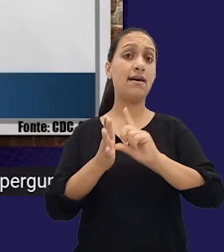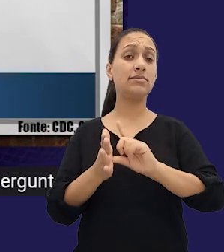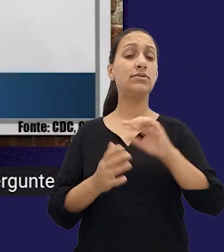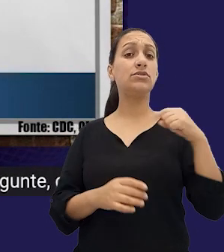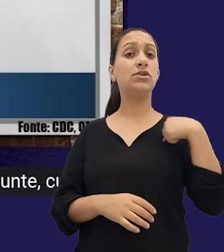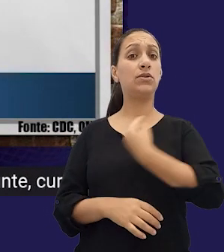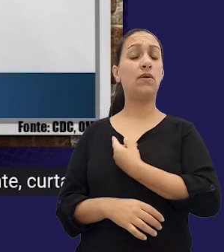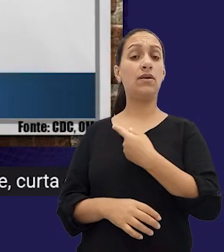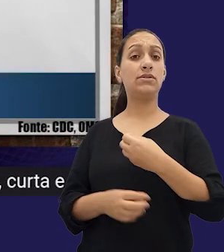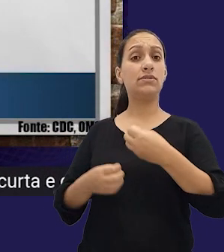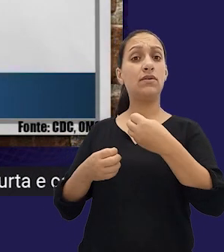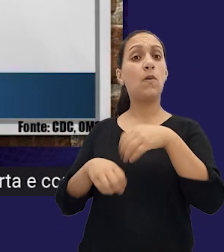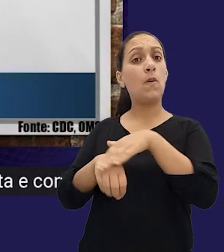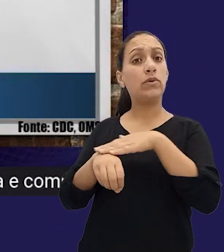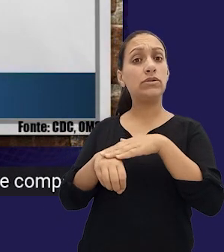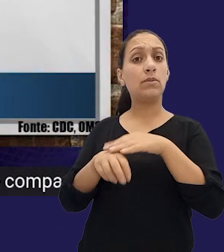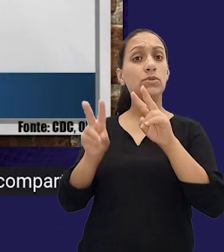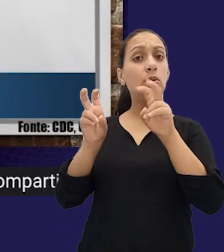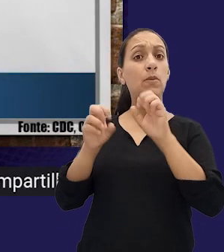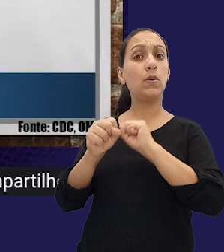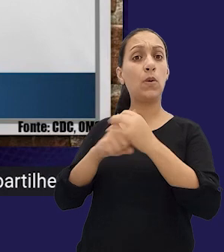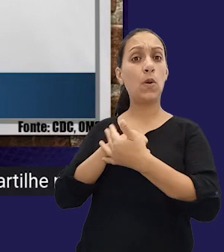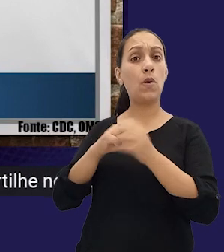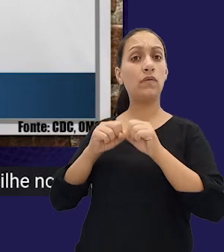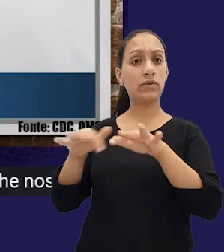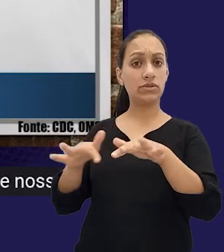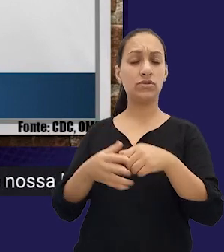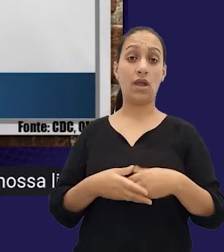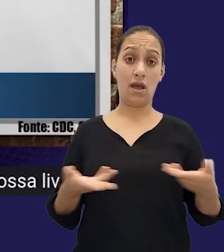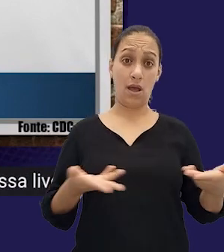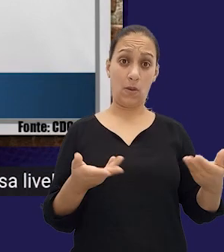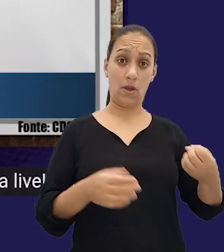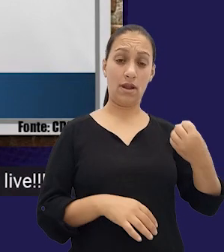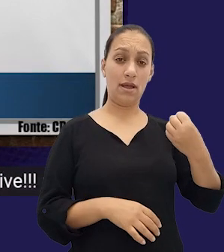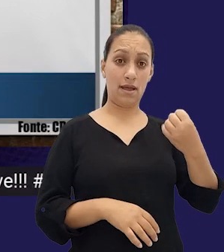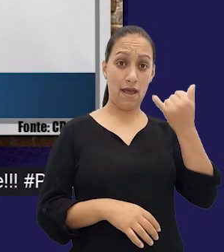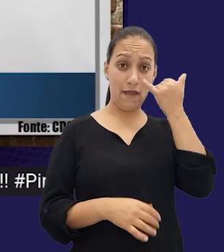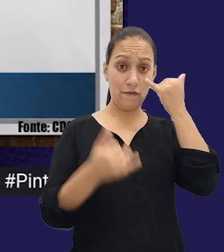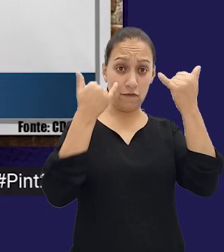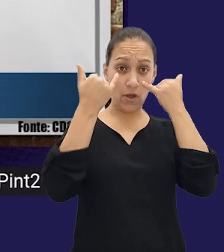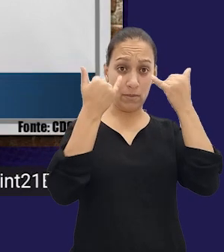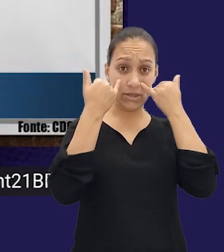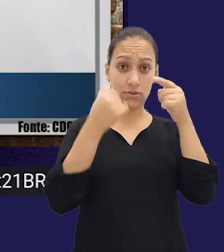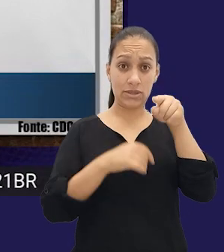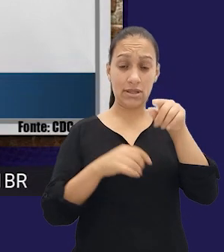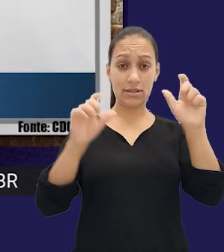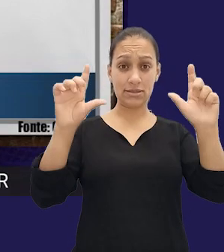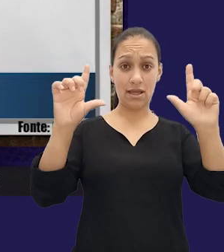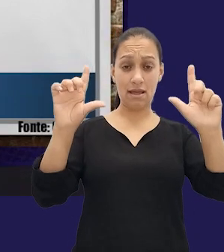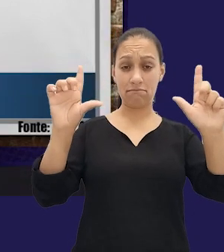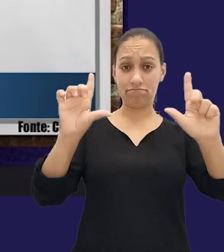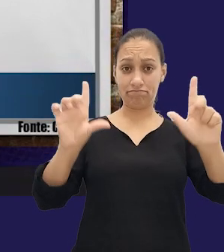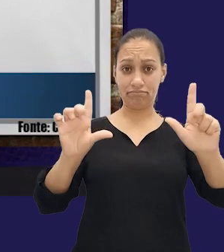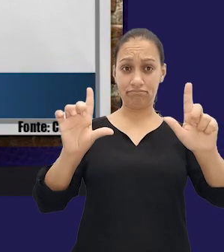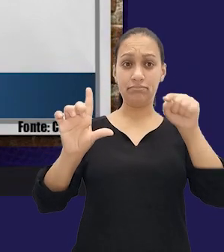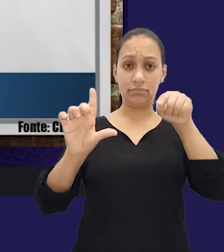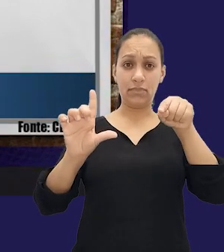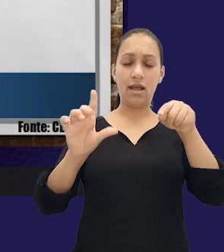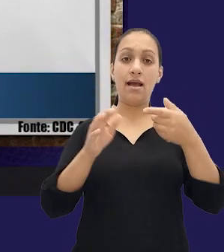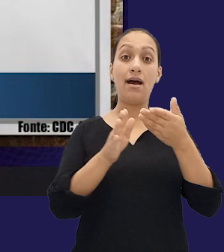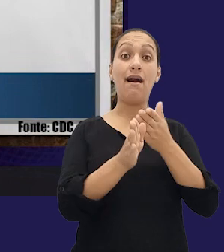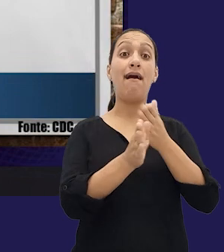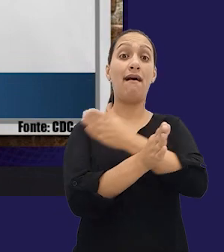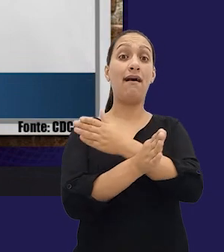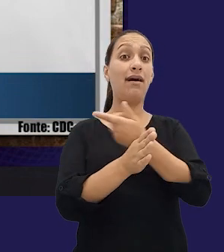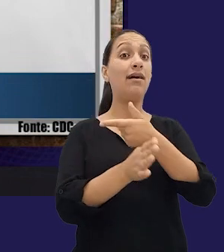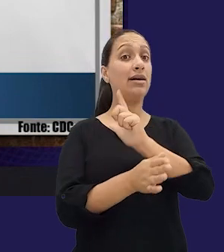de Covid, tá? Então, esses dados que eu trago aqui nessa imagem, na verdade, eles são referentes a uma previsão pré-pandemia,